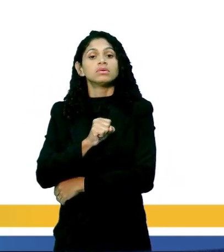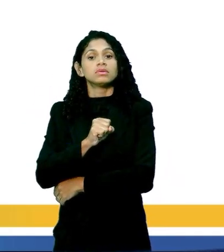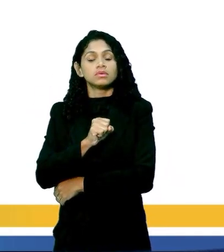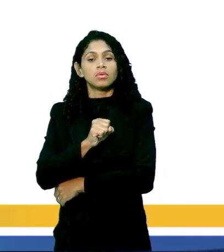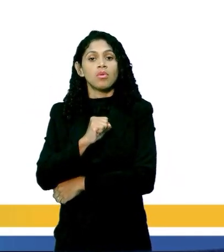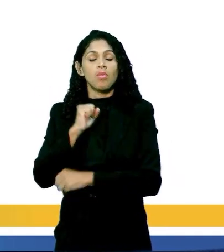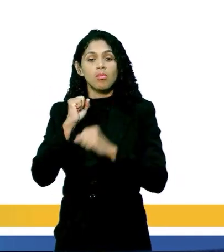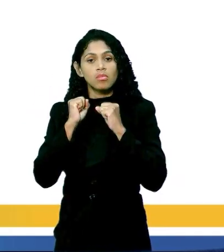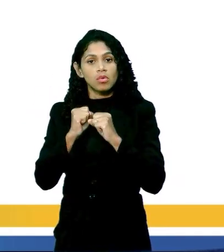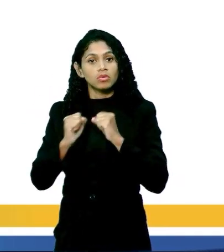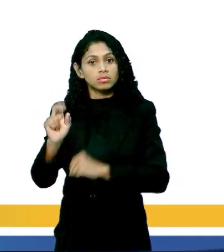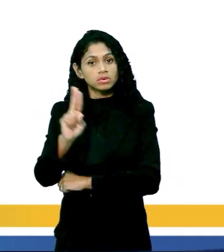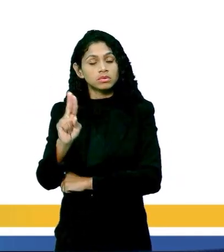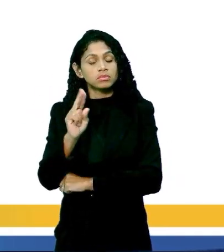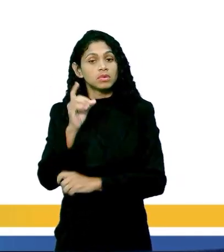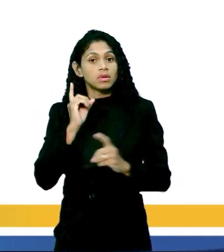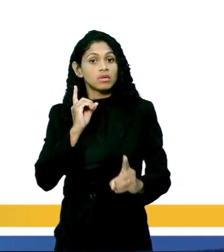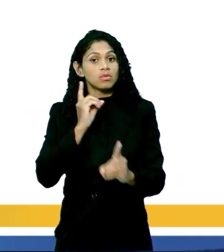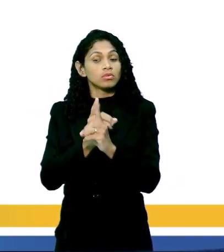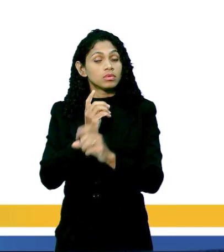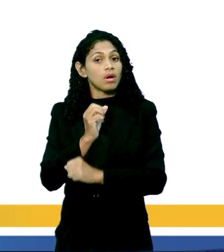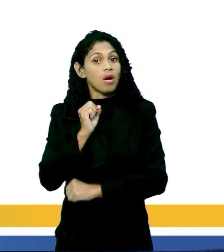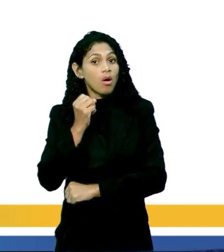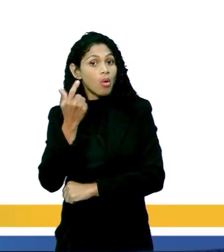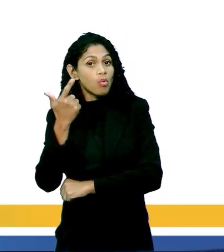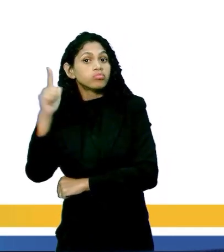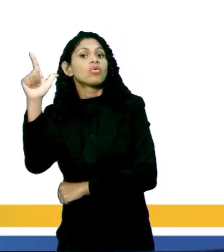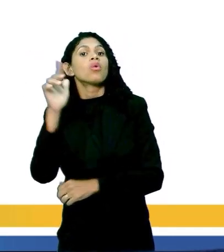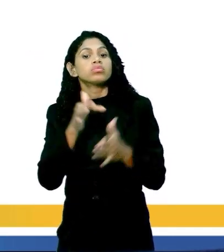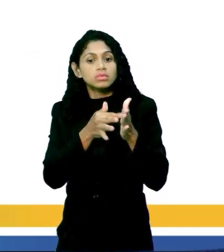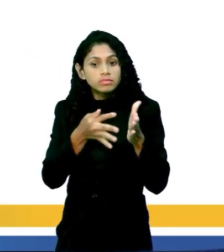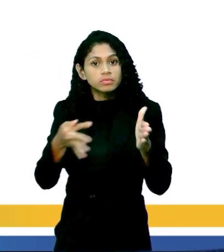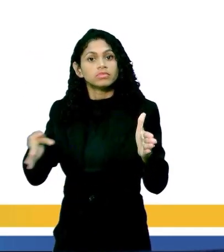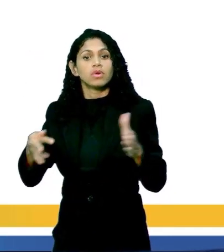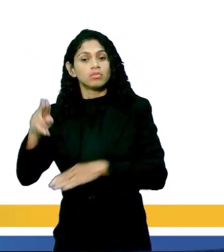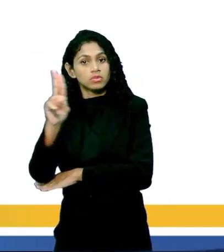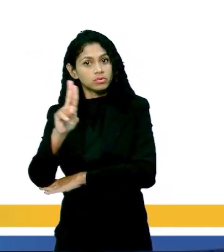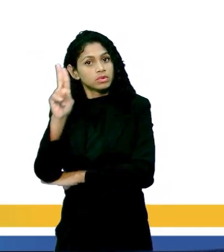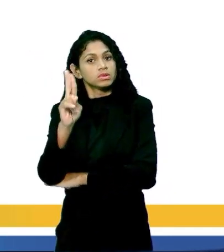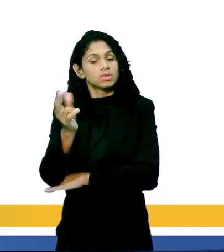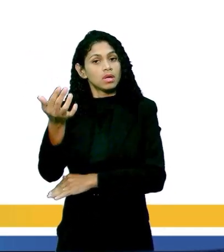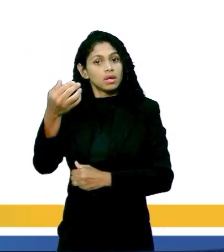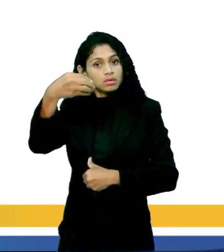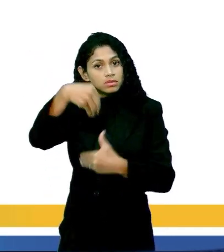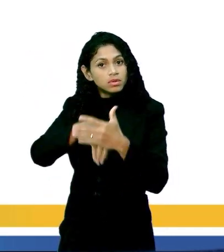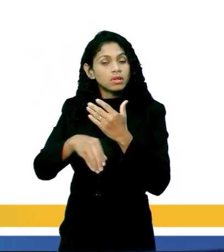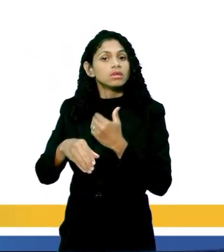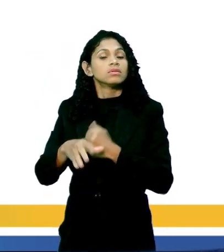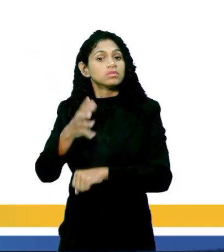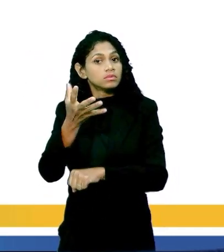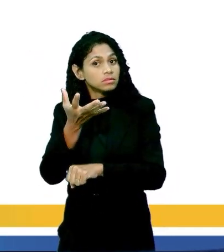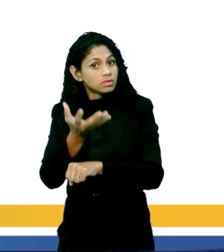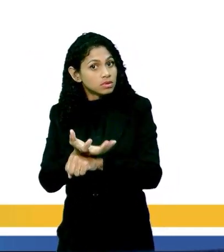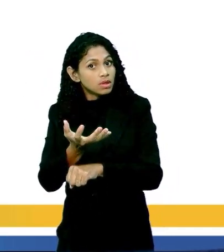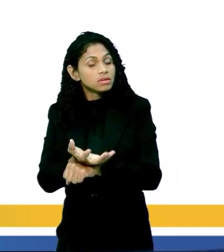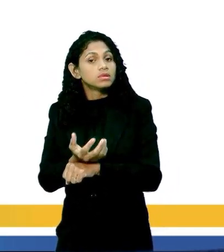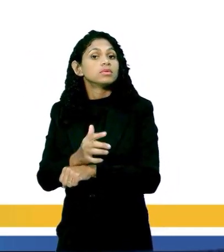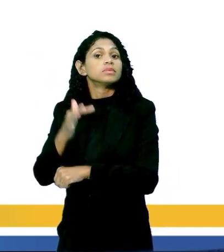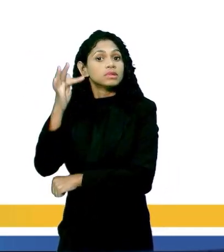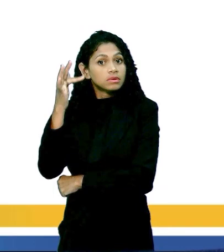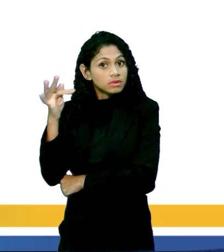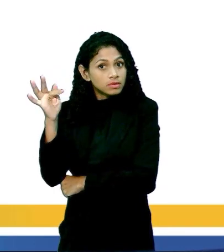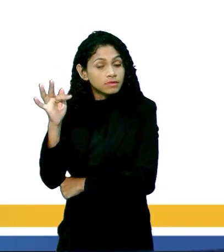encontrar baseado em outras fórmulas que são bastante conhecidas na física e que hoje vamos utilizar também para a resolução de algumas questões do